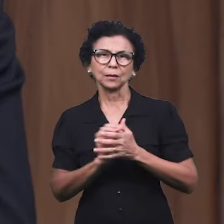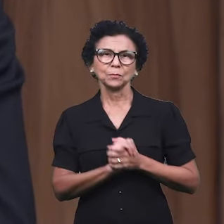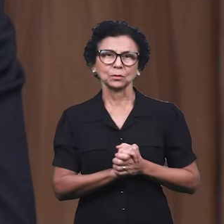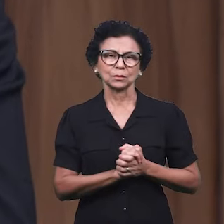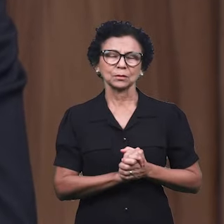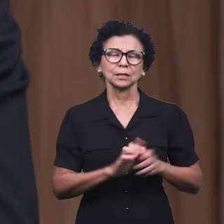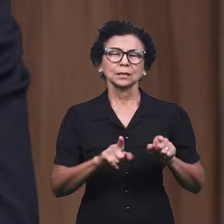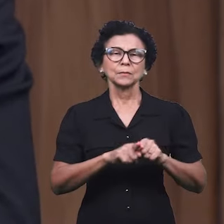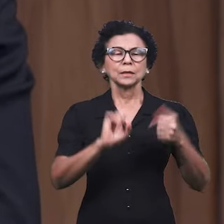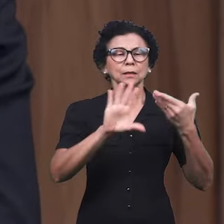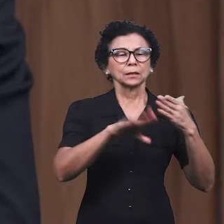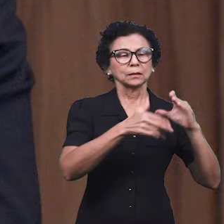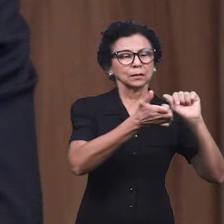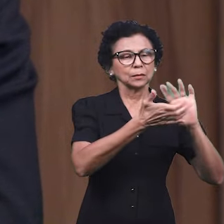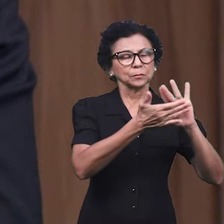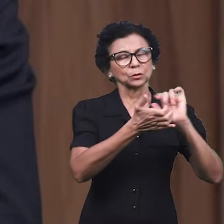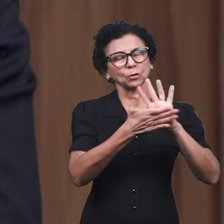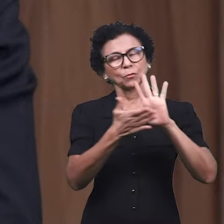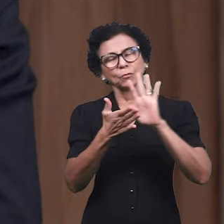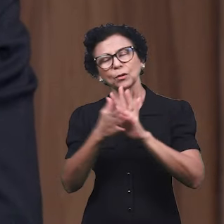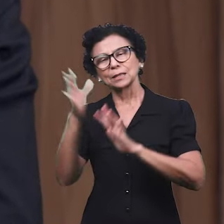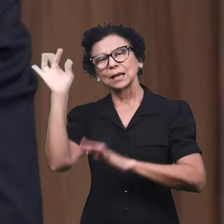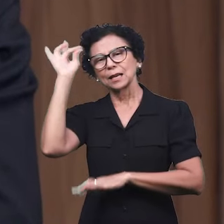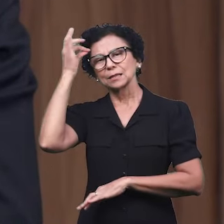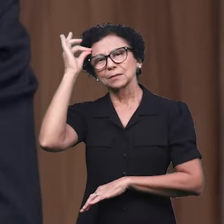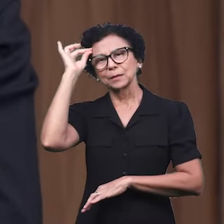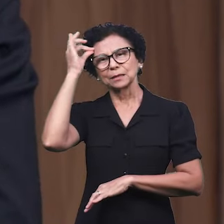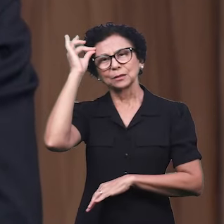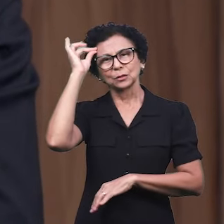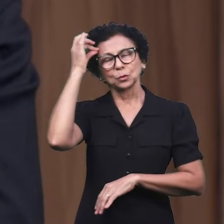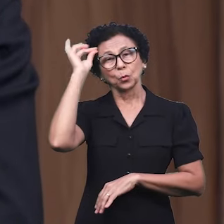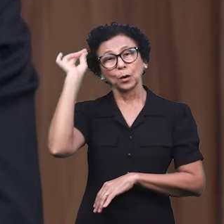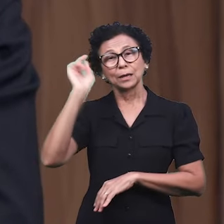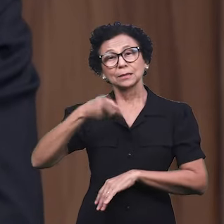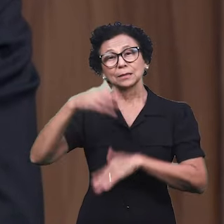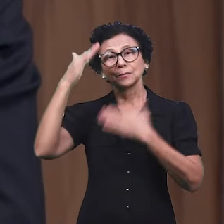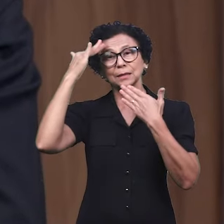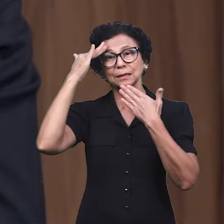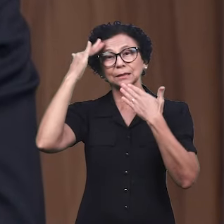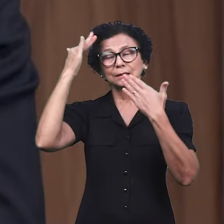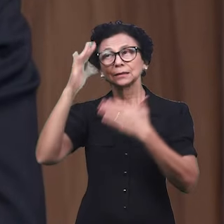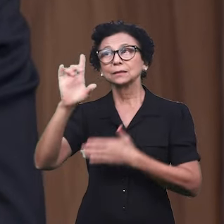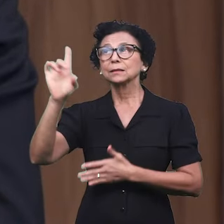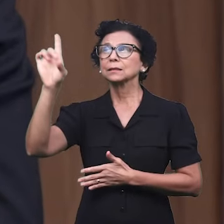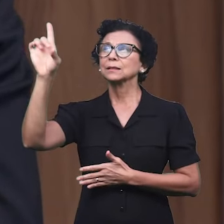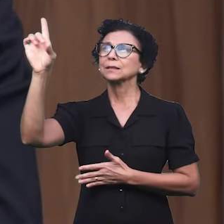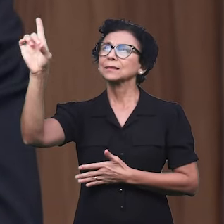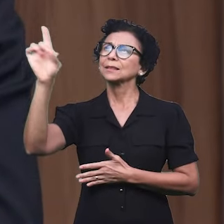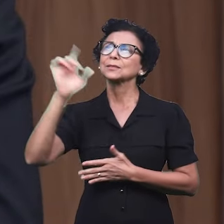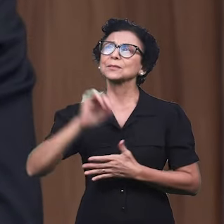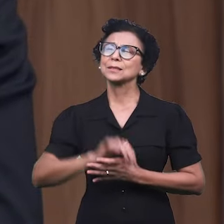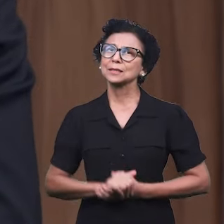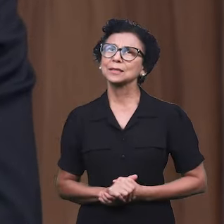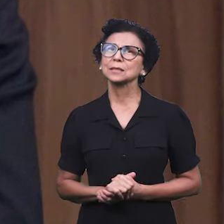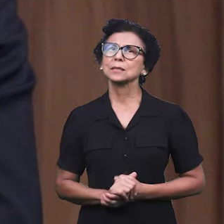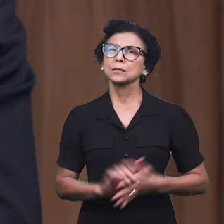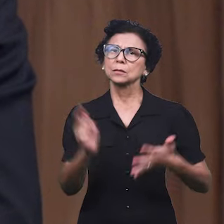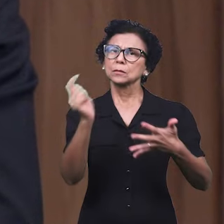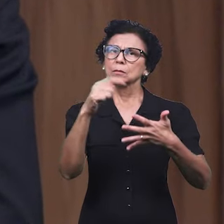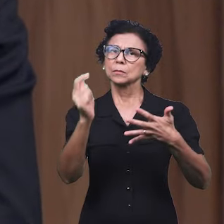com cânticos espirituais, sendo agradecidos, louvando a Deus, são pontos